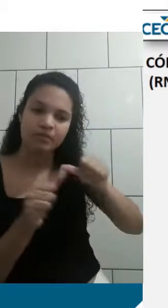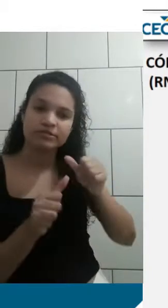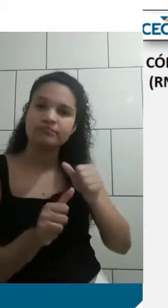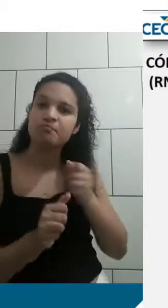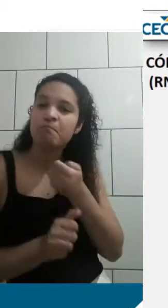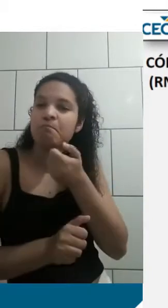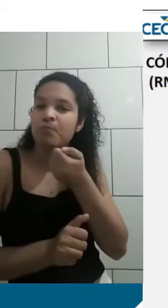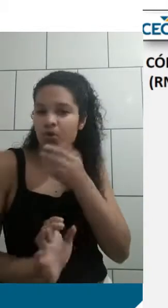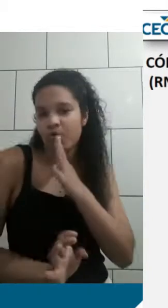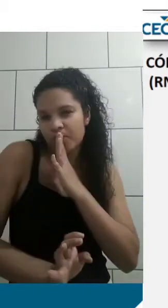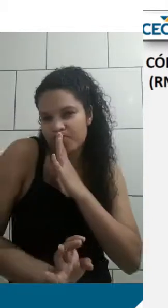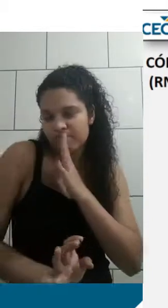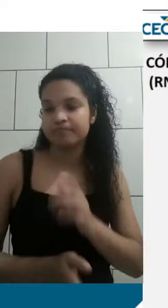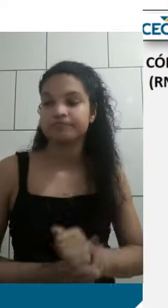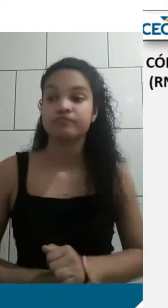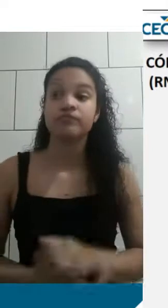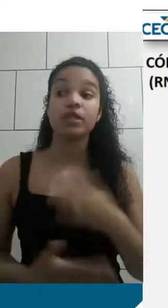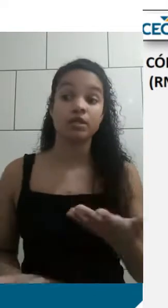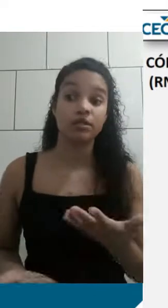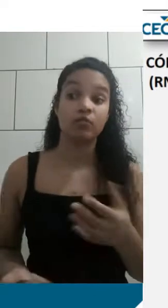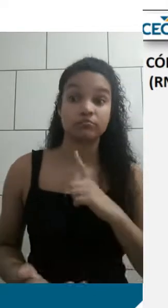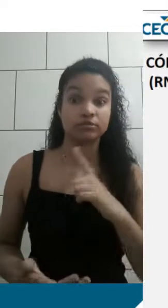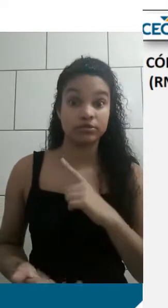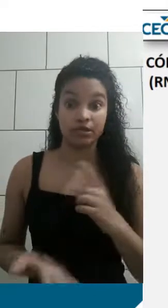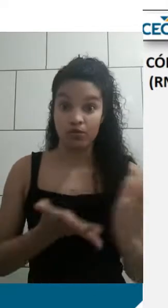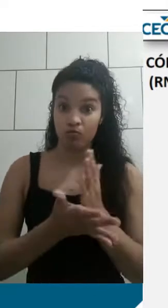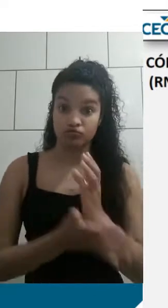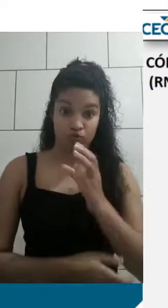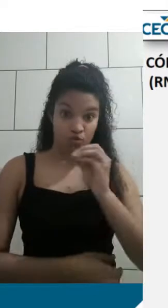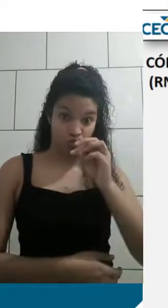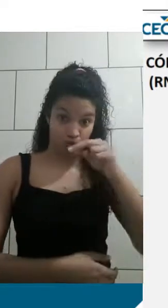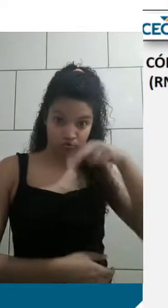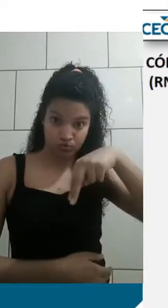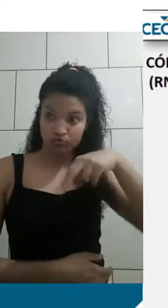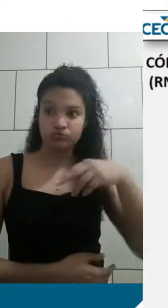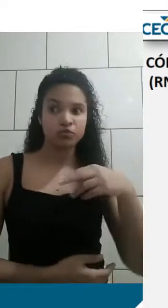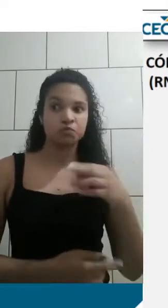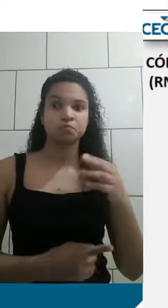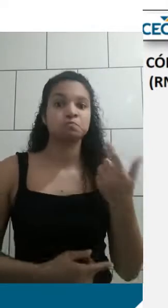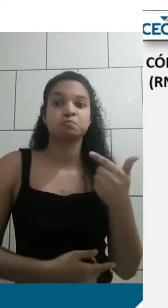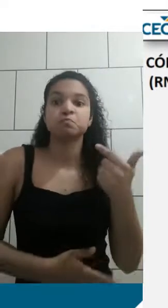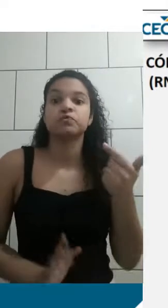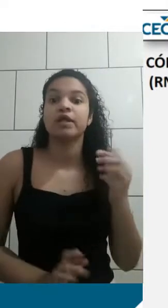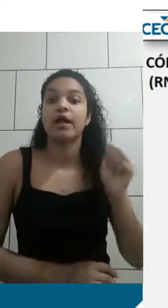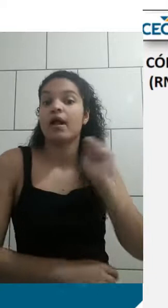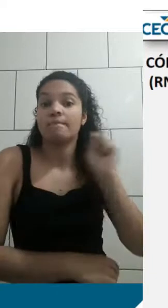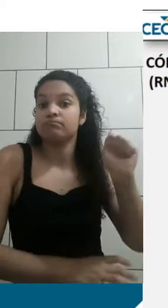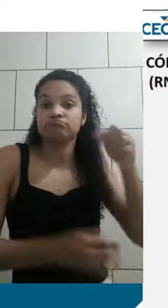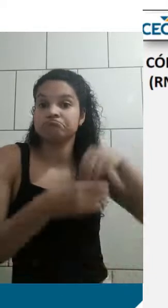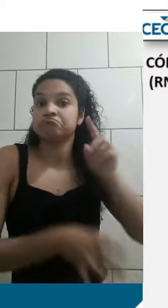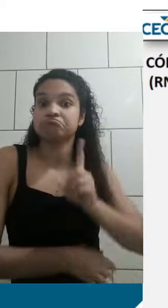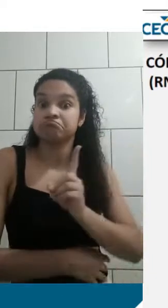importante de destacar aqui é que existem códons que não indicam aminoácidos e sim, por exemplo,